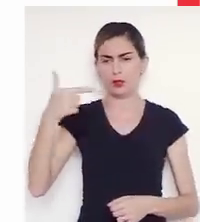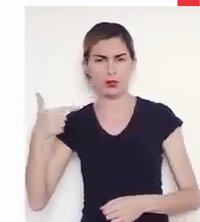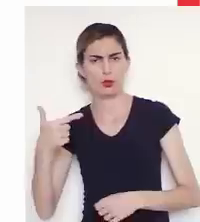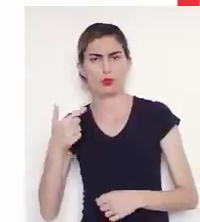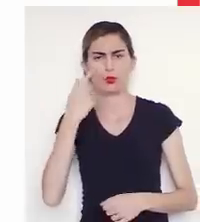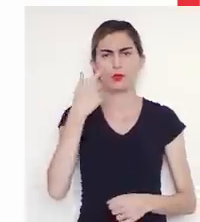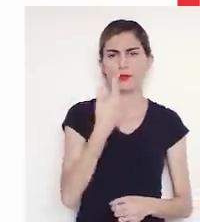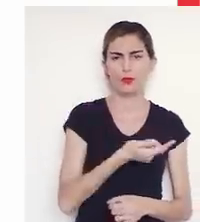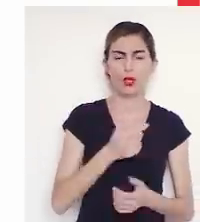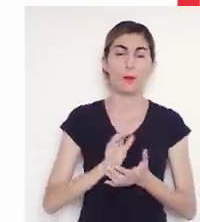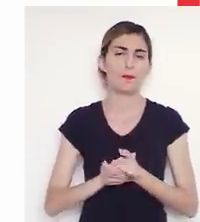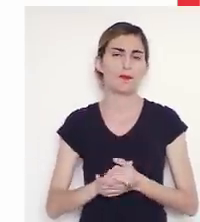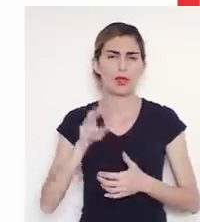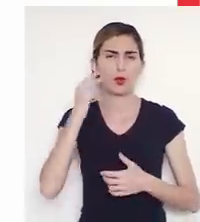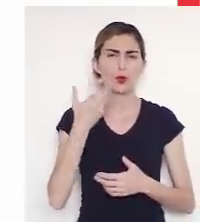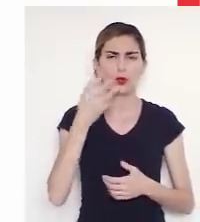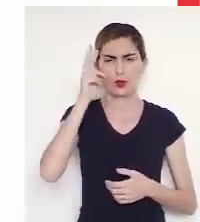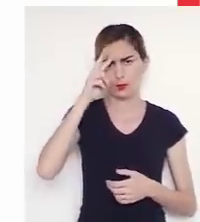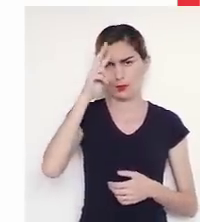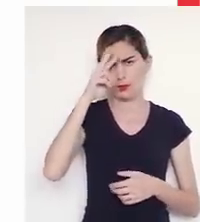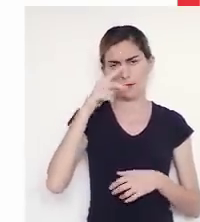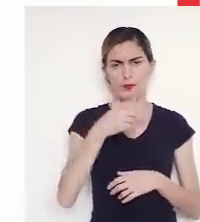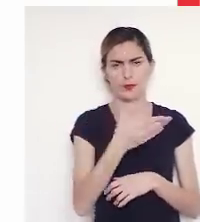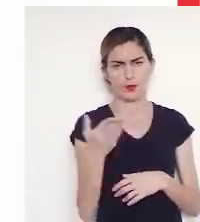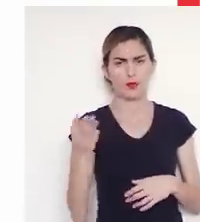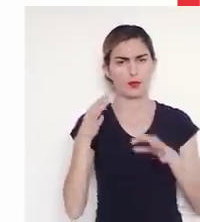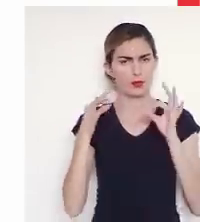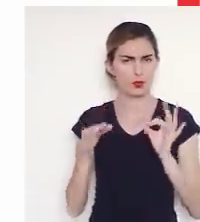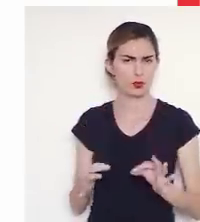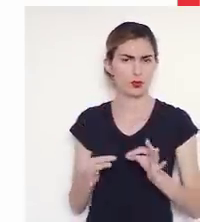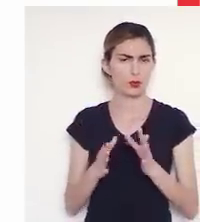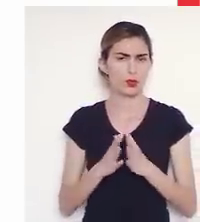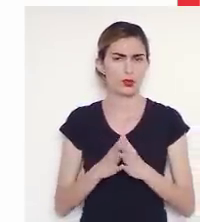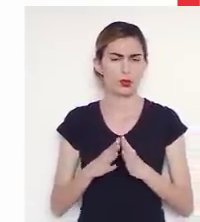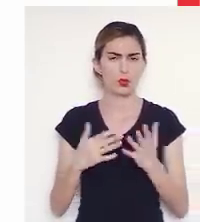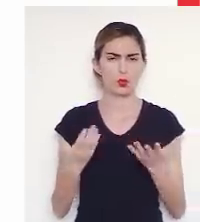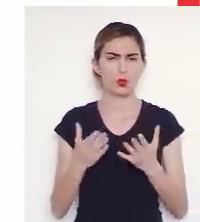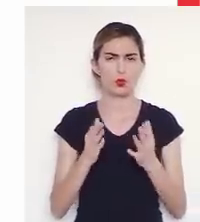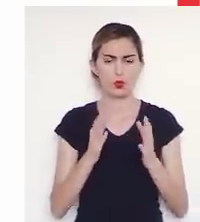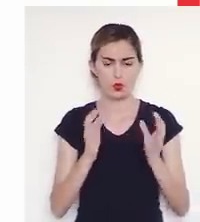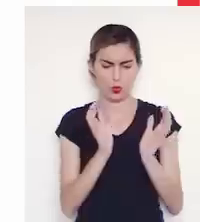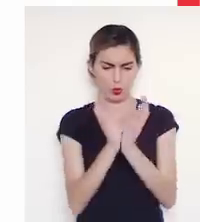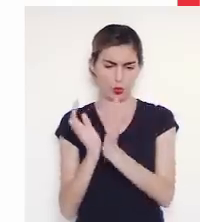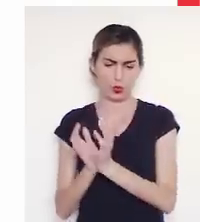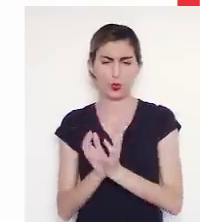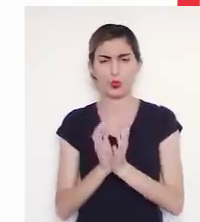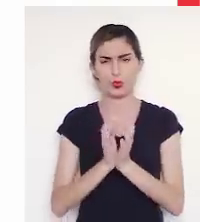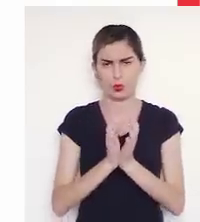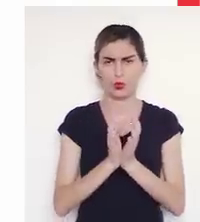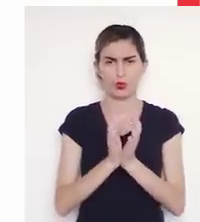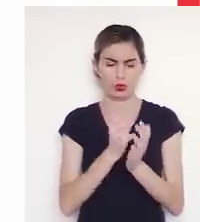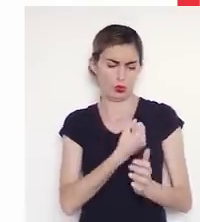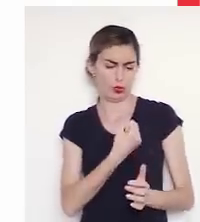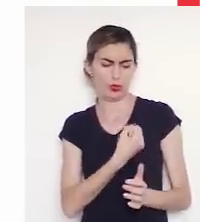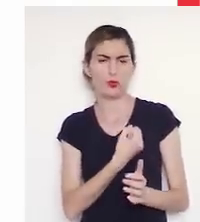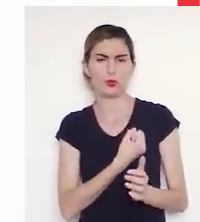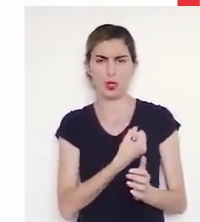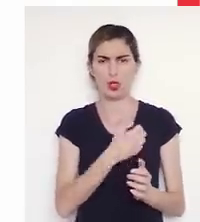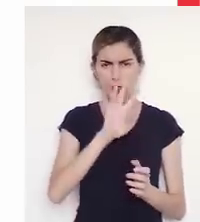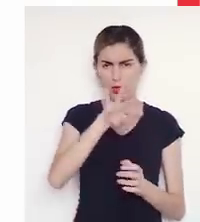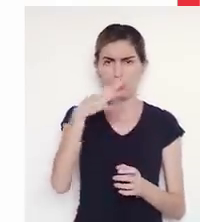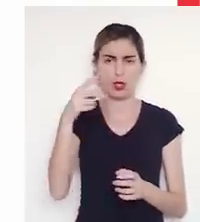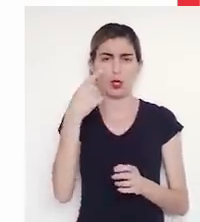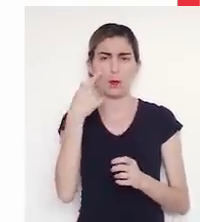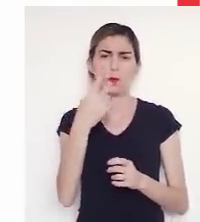tá bom? Então, eu queria lembrar aqui para você justamente os conjuntos numéricos. Esse diagrama aí